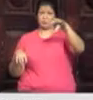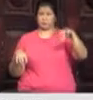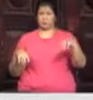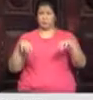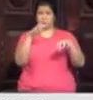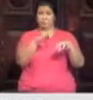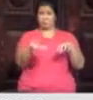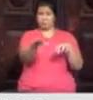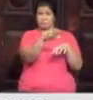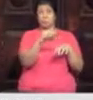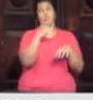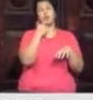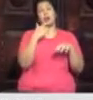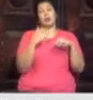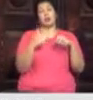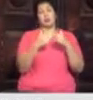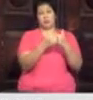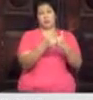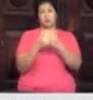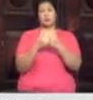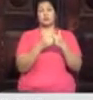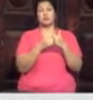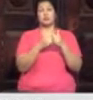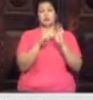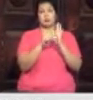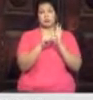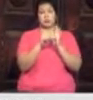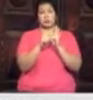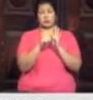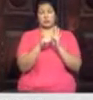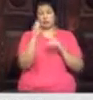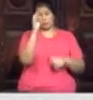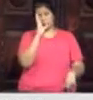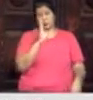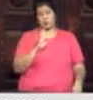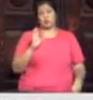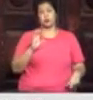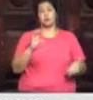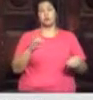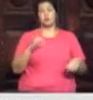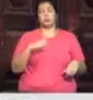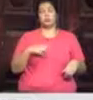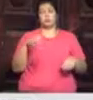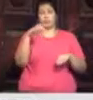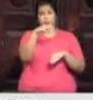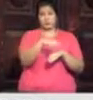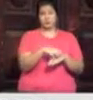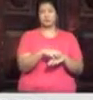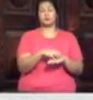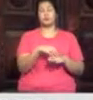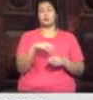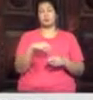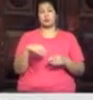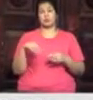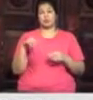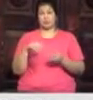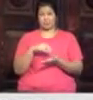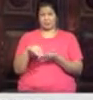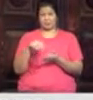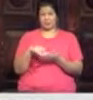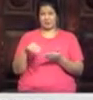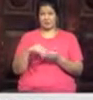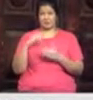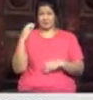ali da Central do Brasil, para o sexto andar, onde estava sediada a estrutura da Secretaria de Assistência Social e Direitos